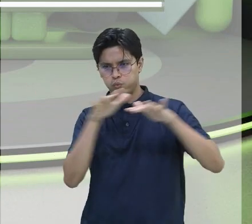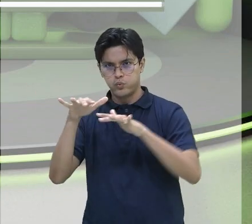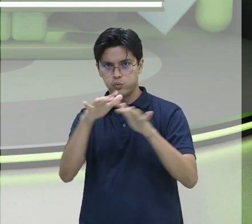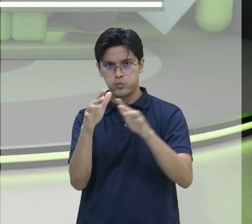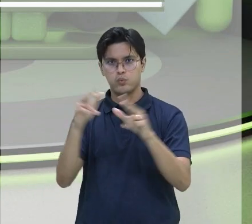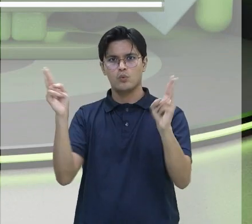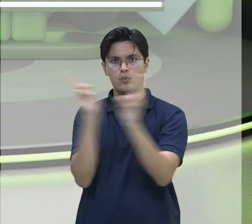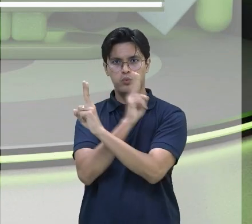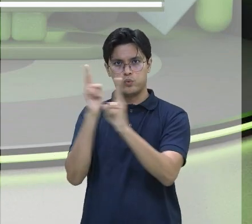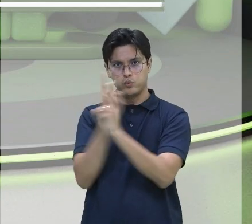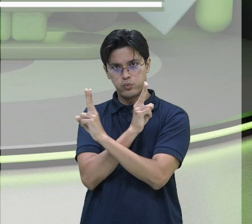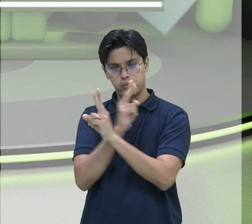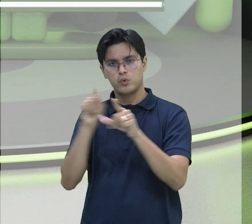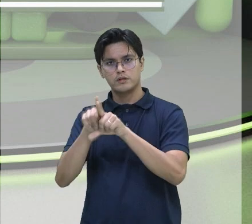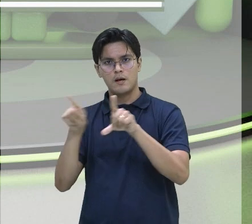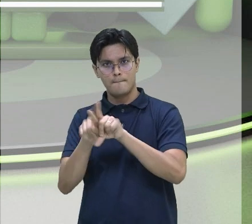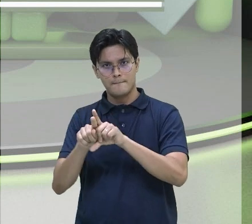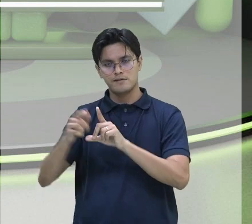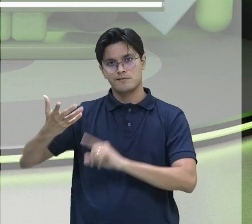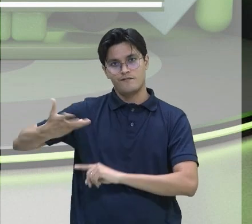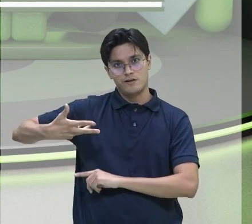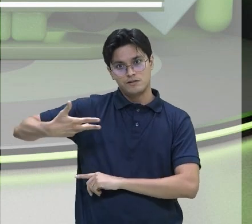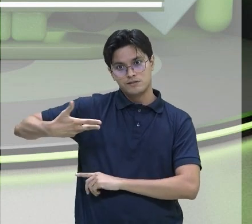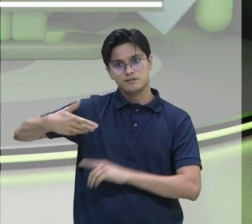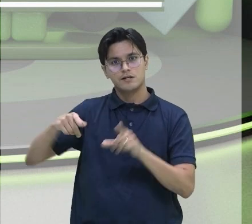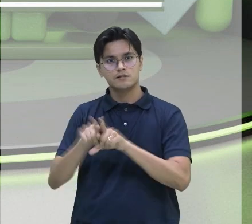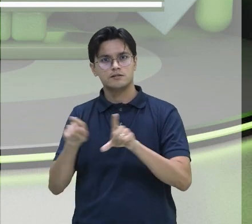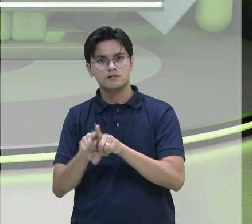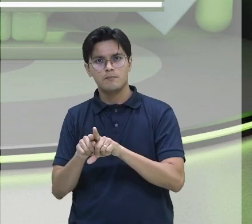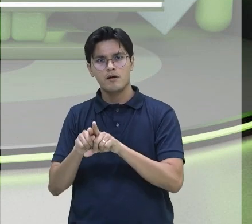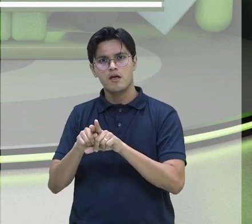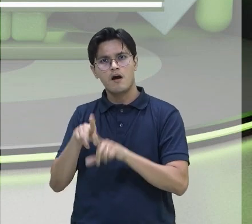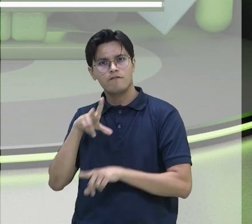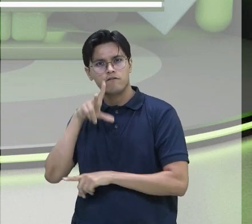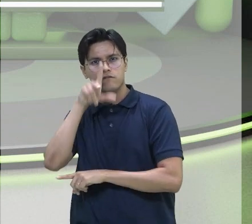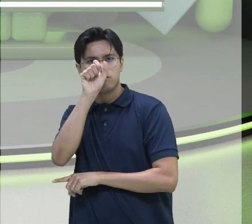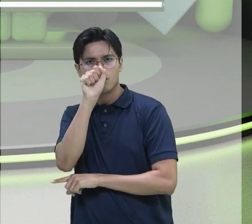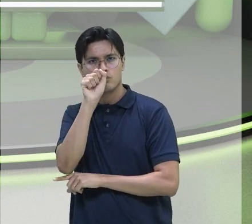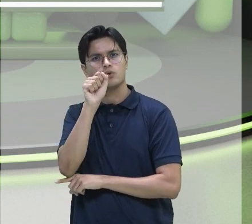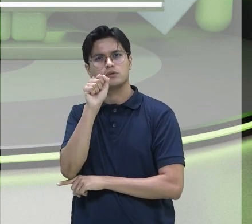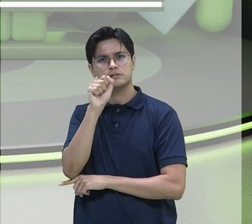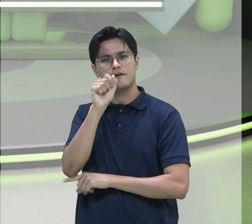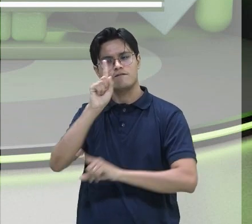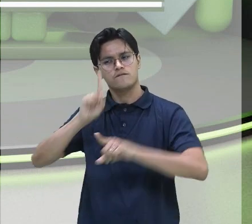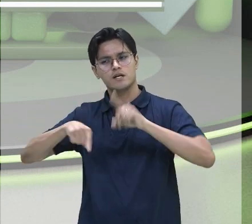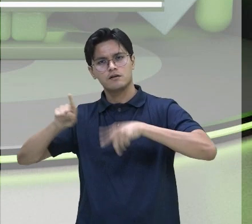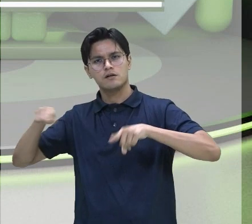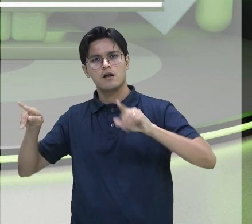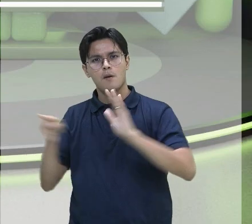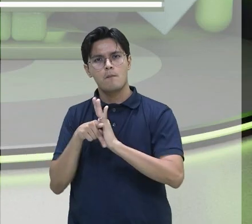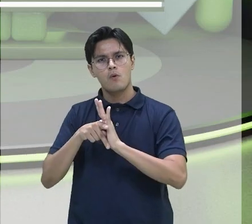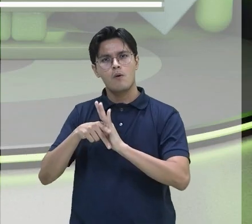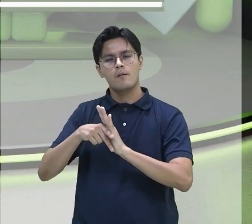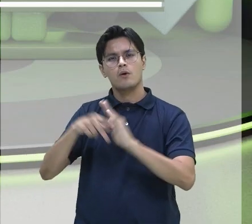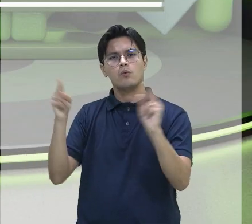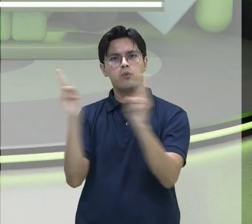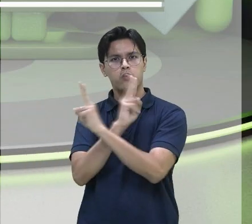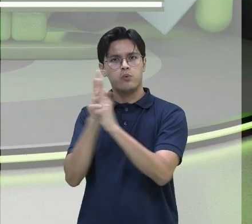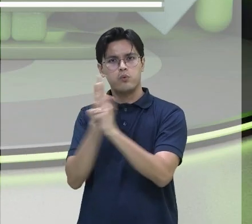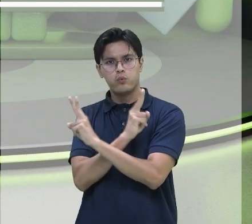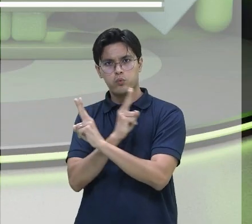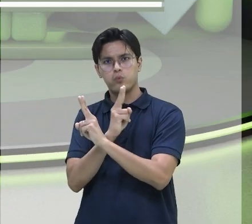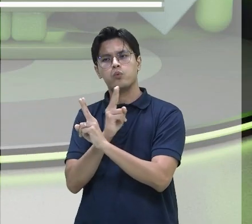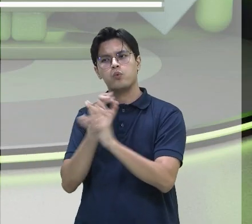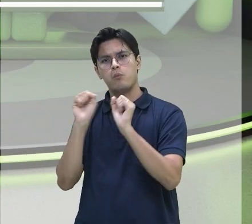aí a velocidade, né, a força que esse vento vai atingir, vai atuar ali na formação